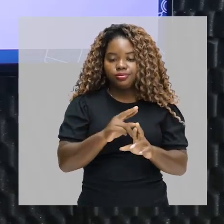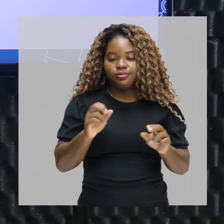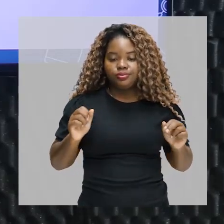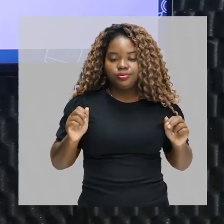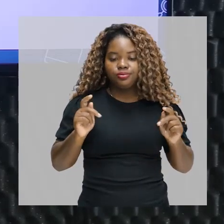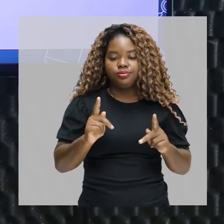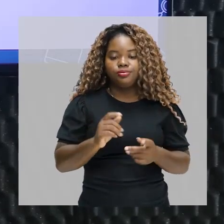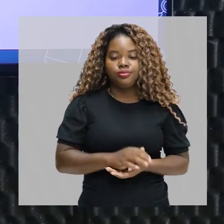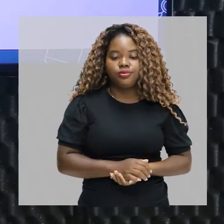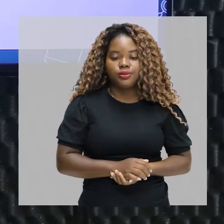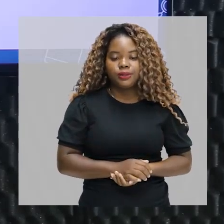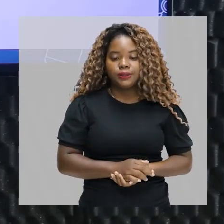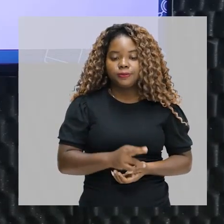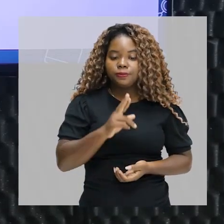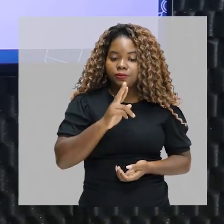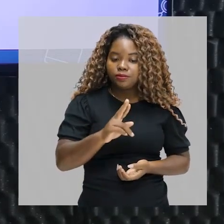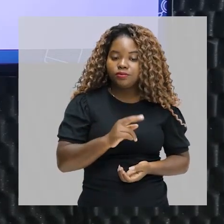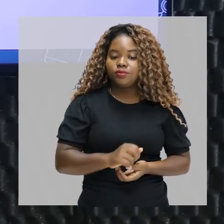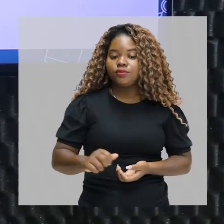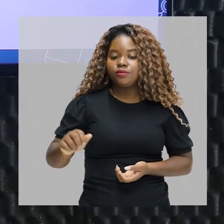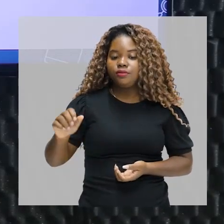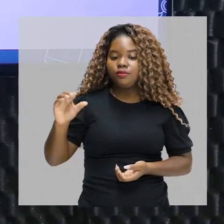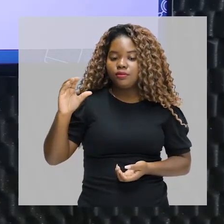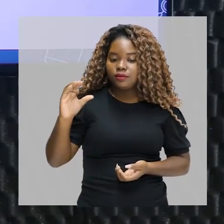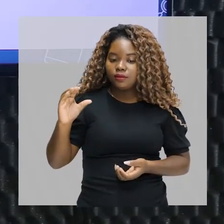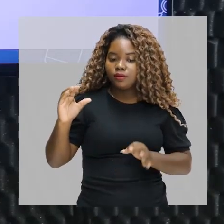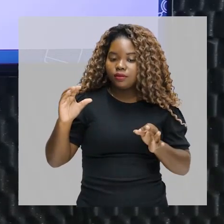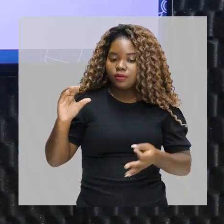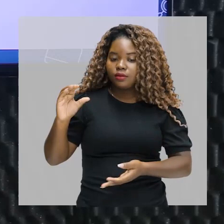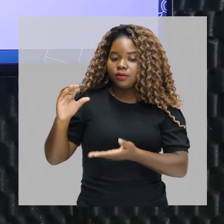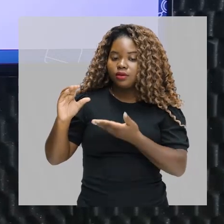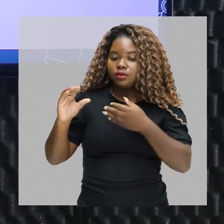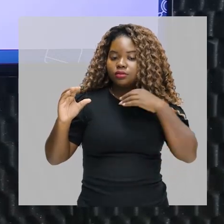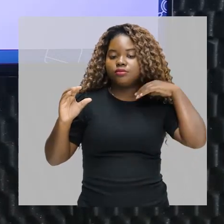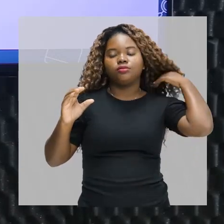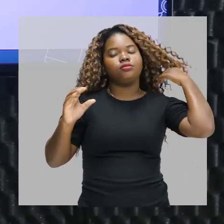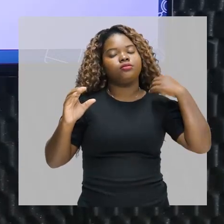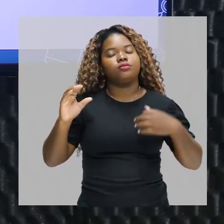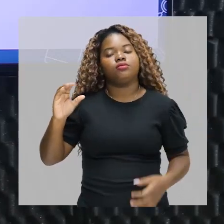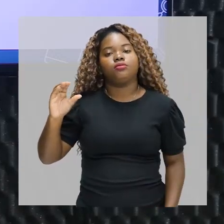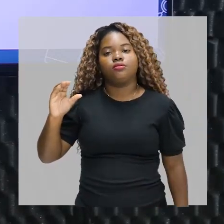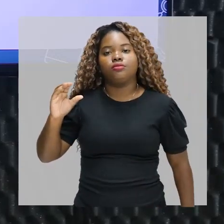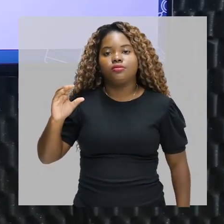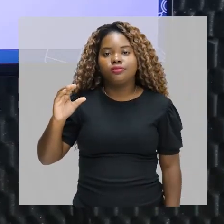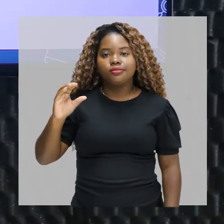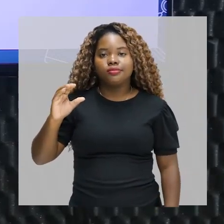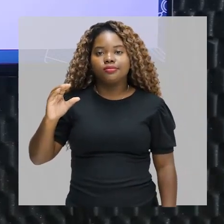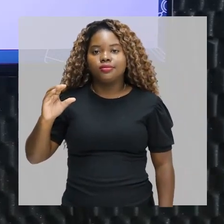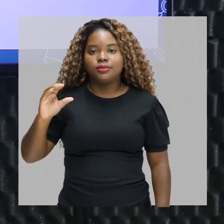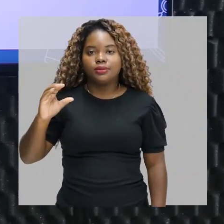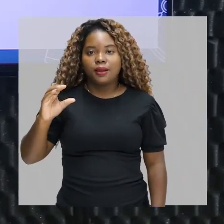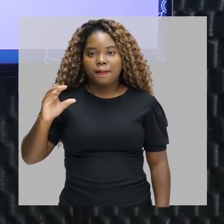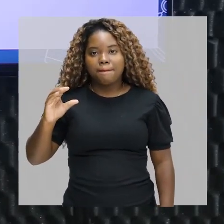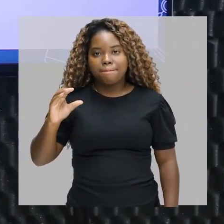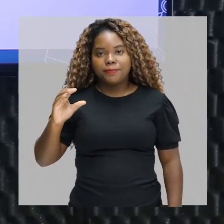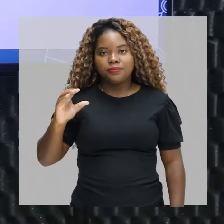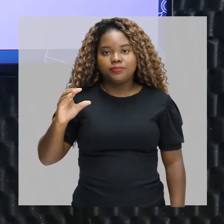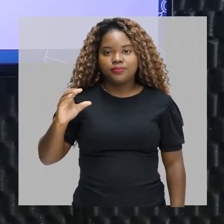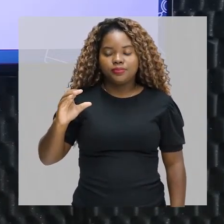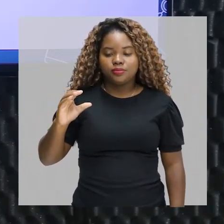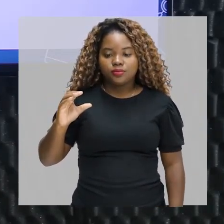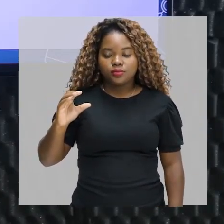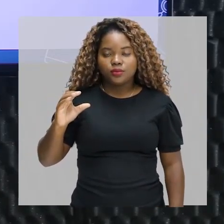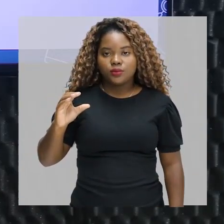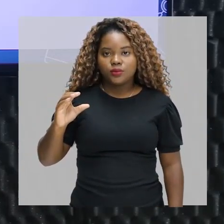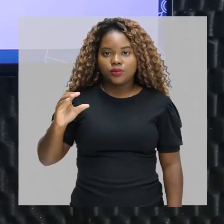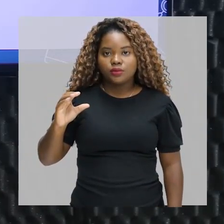ok? Então, resposta da letra A, da primeira, desculpa, é a letra C, né? Resposta da primeira questão